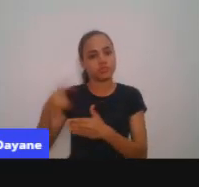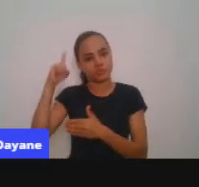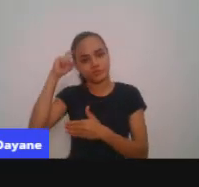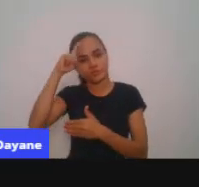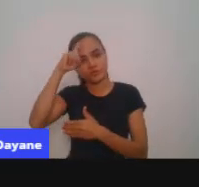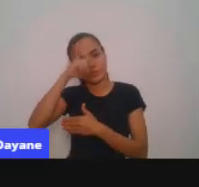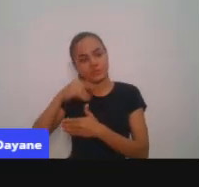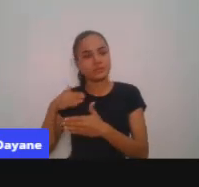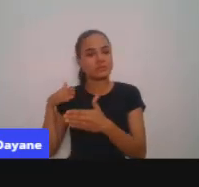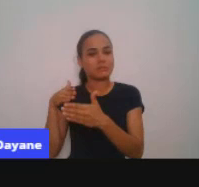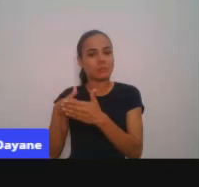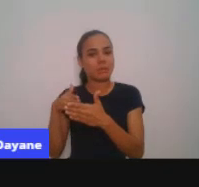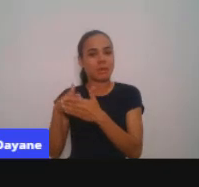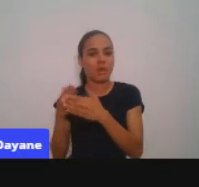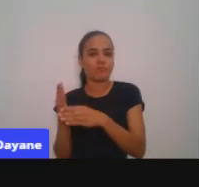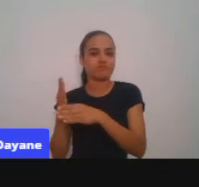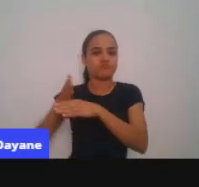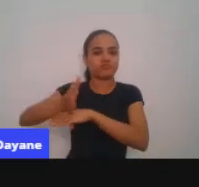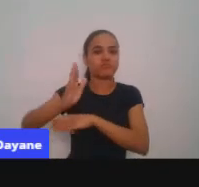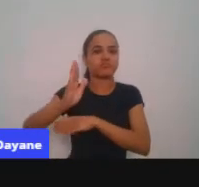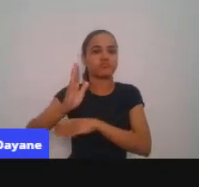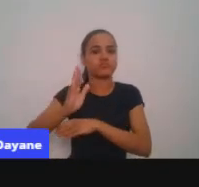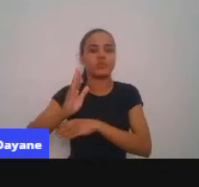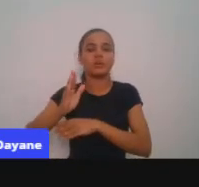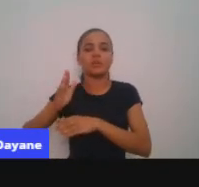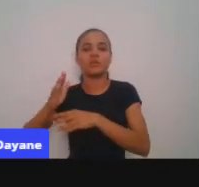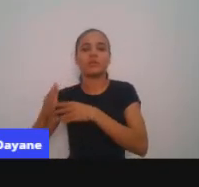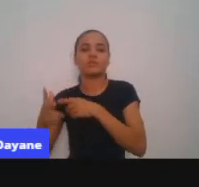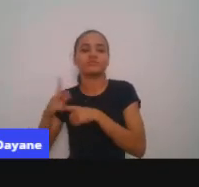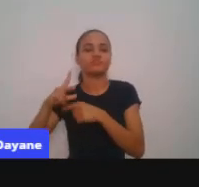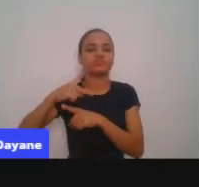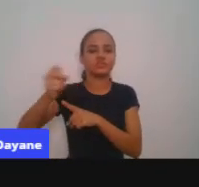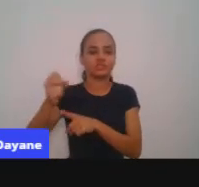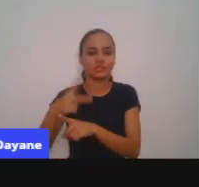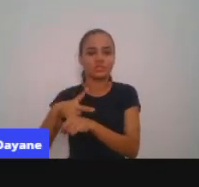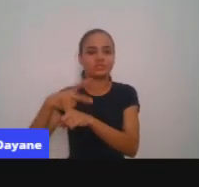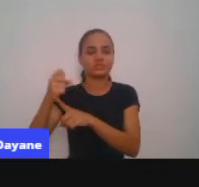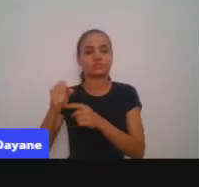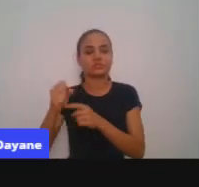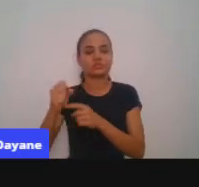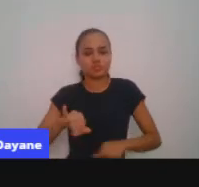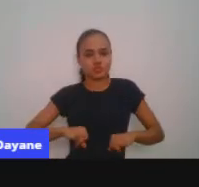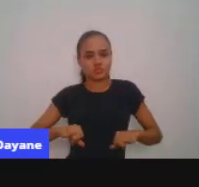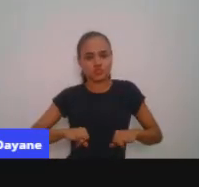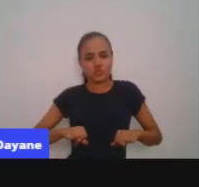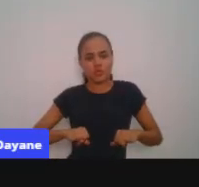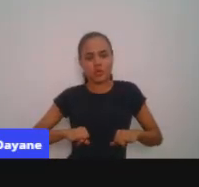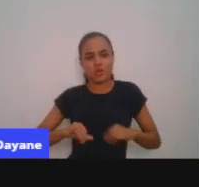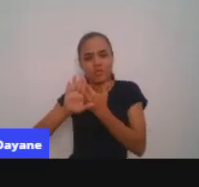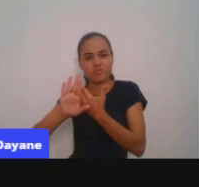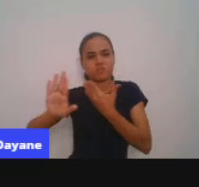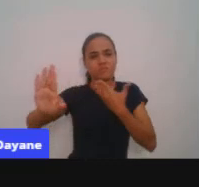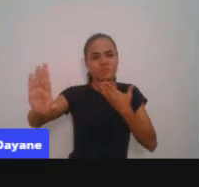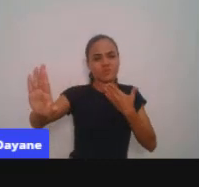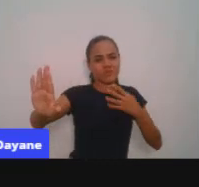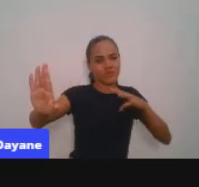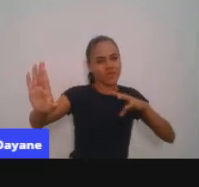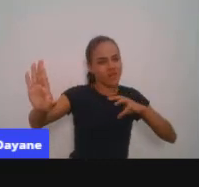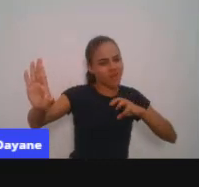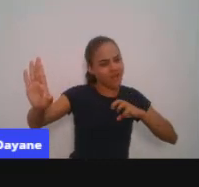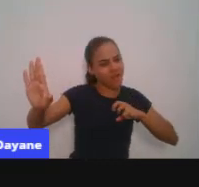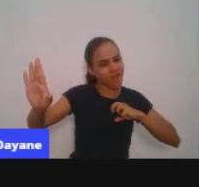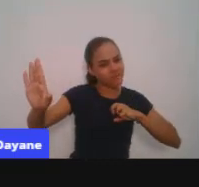o sofrimento, o distanciamento das pessoas que a gente ama, tudo isso procurando sobreviver a esse